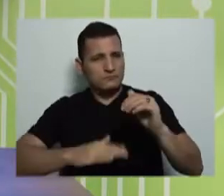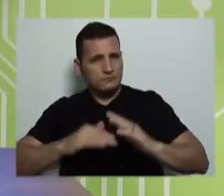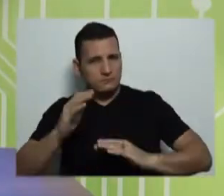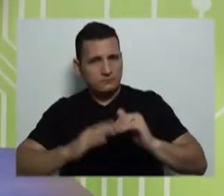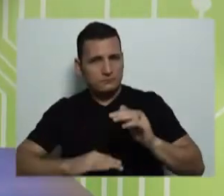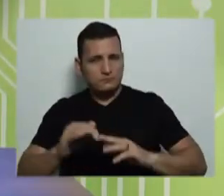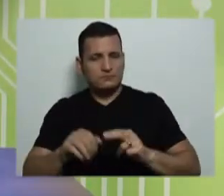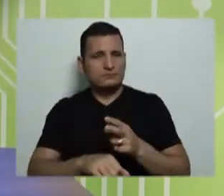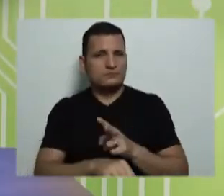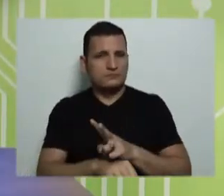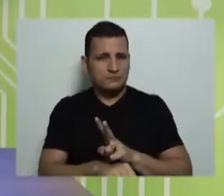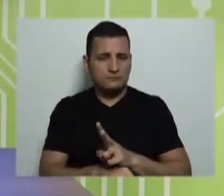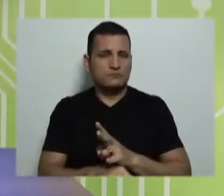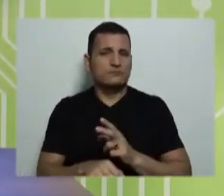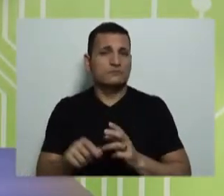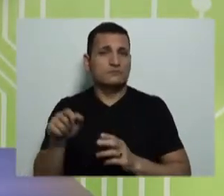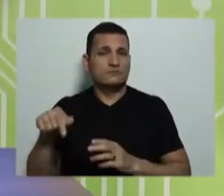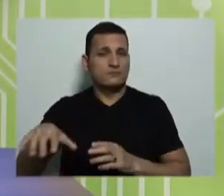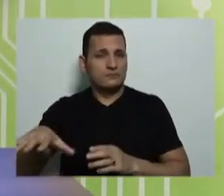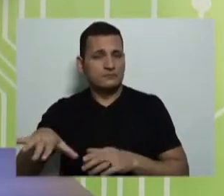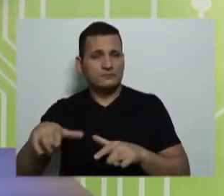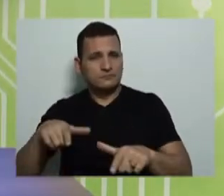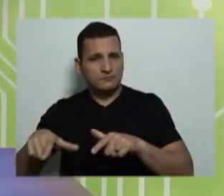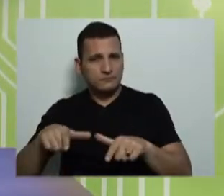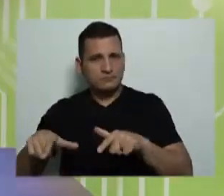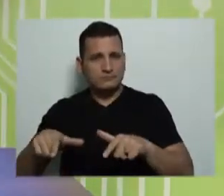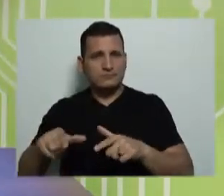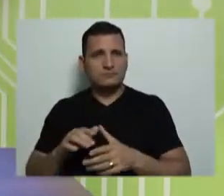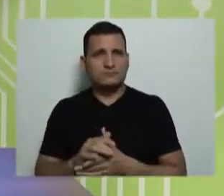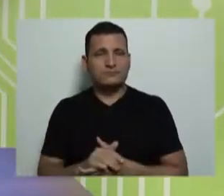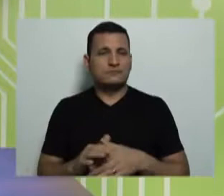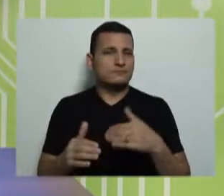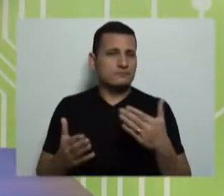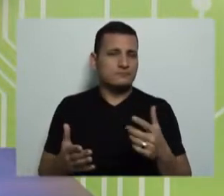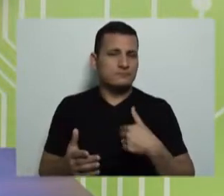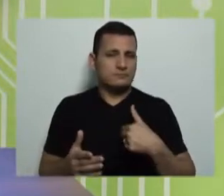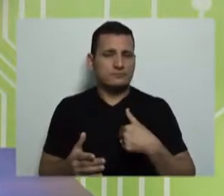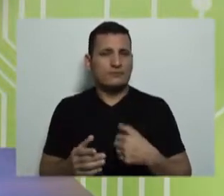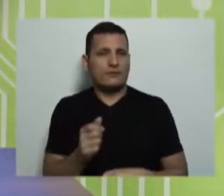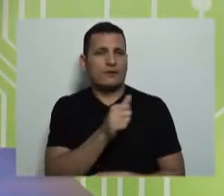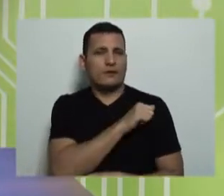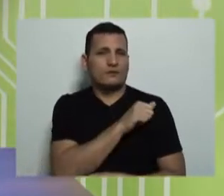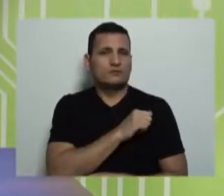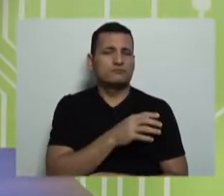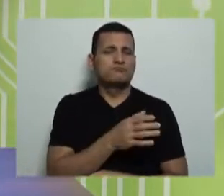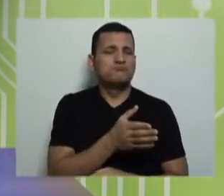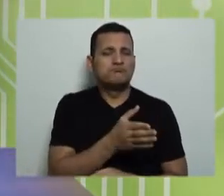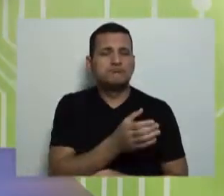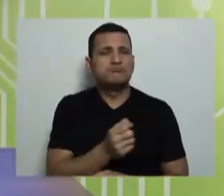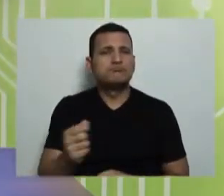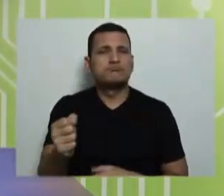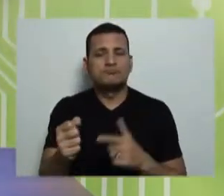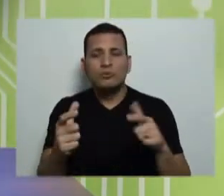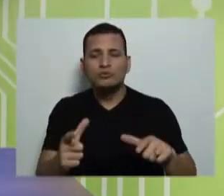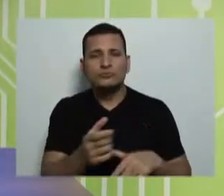supervisionada, desenvolvida no ambiente de trabalho. Então eu vou pegar o meu aluno e vou encaminhar para onde? Para onde, pessoal?